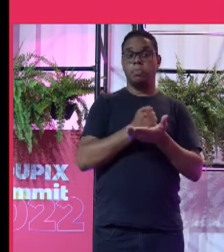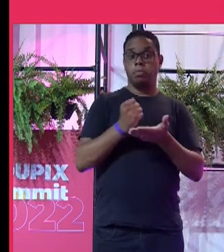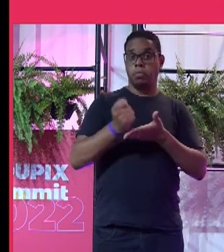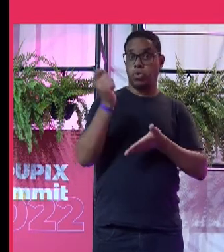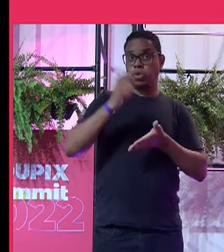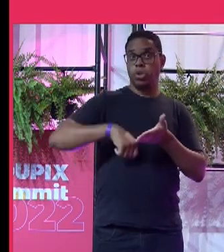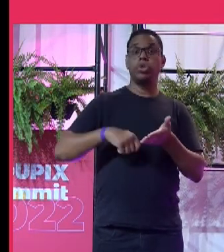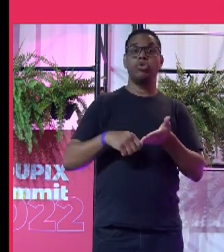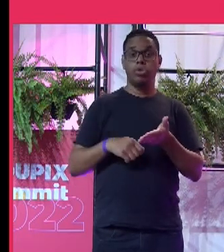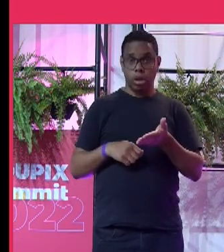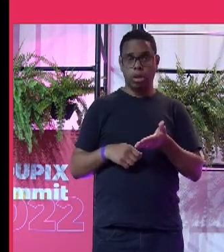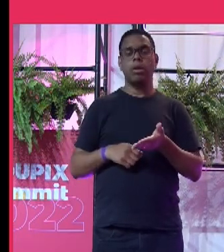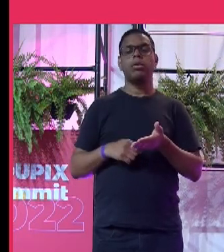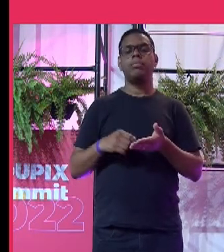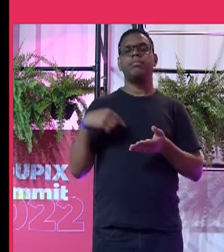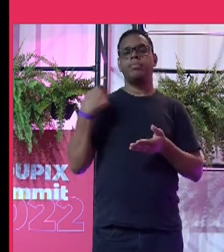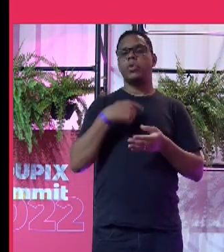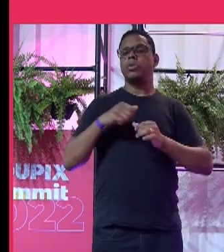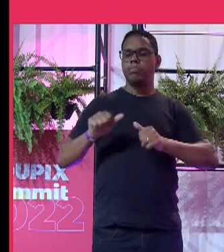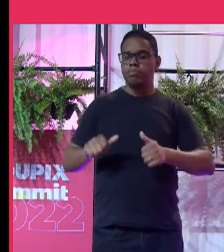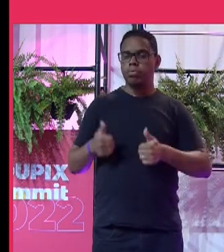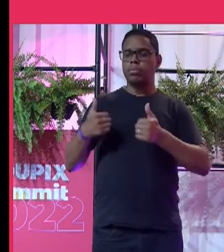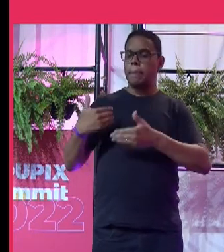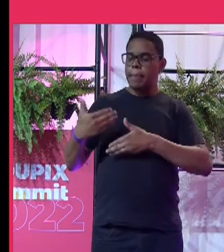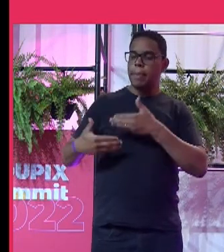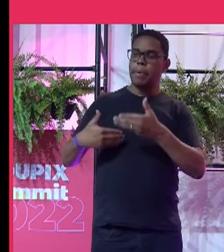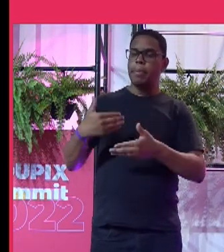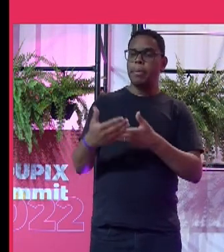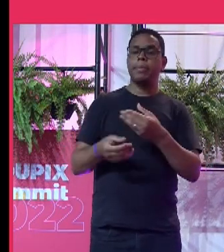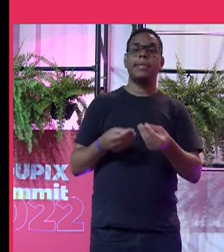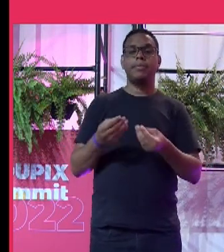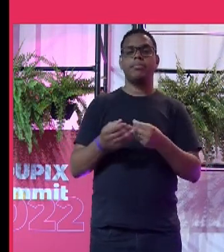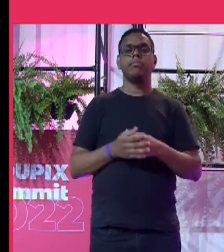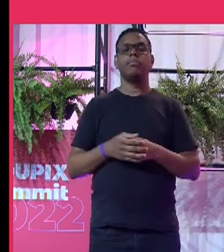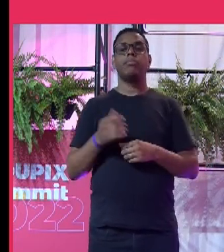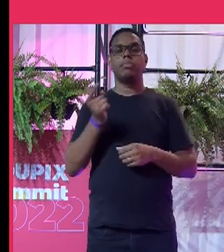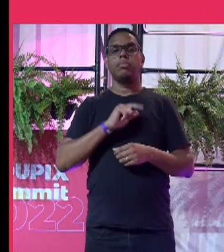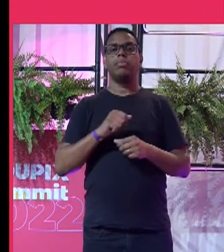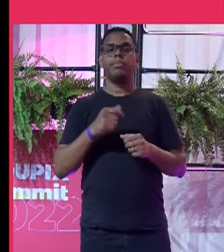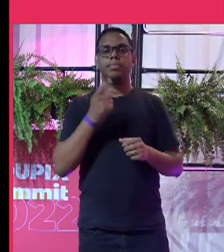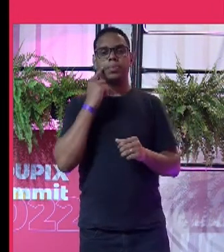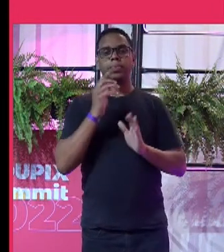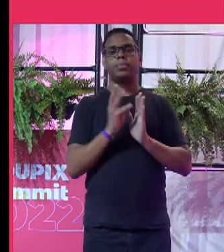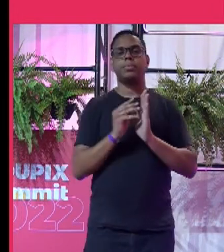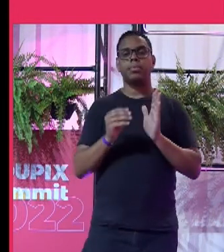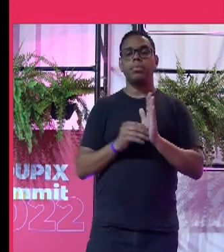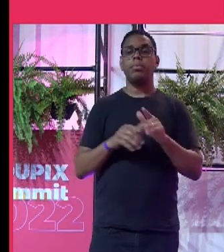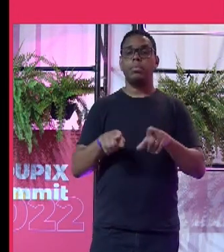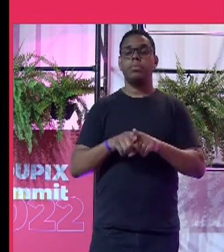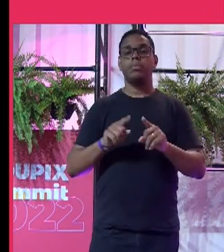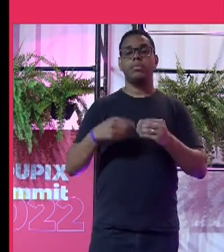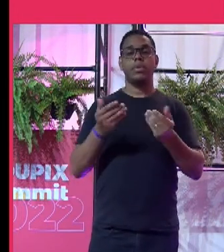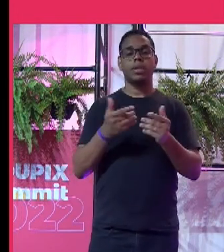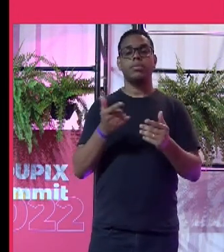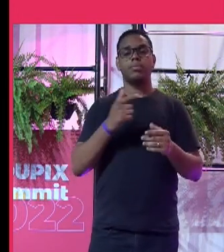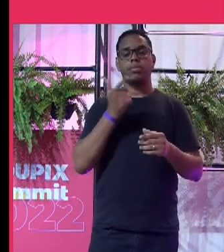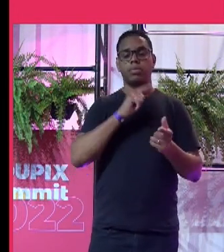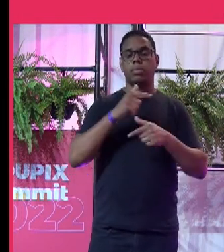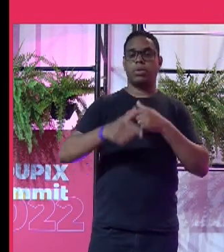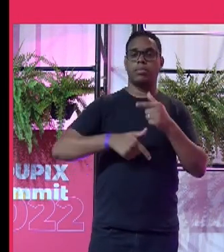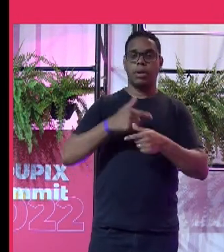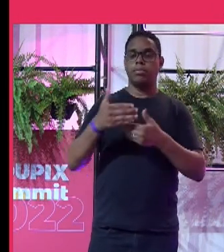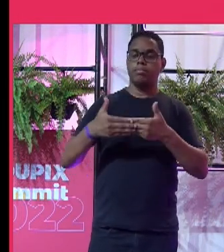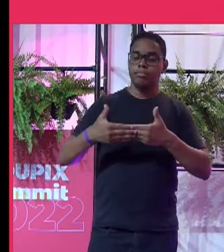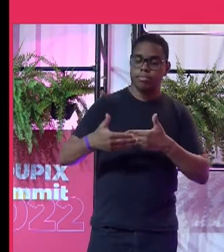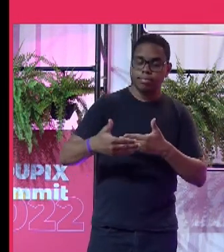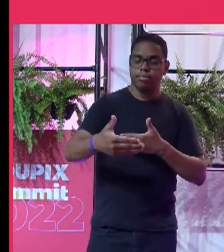assinado, a gente melhora cada vez mais a retenção dos conteúdos e dá cada vez mais um trabalho a